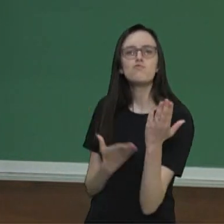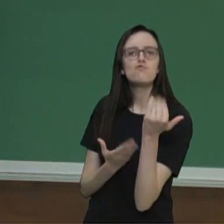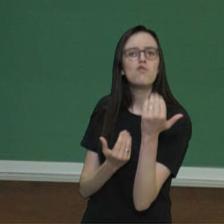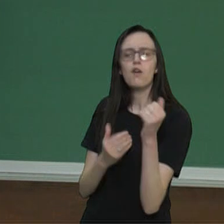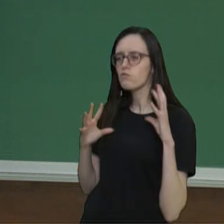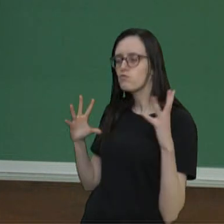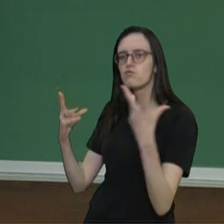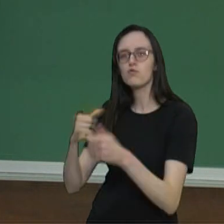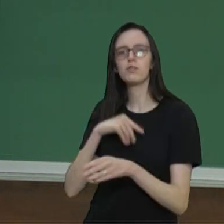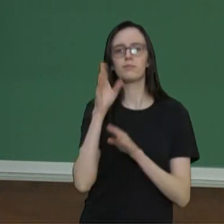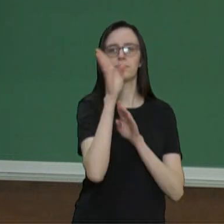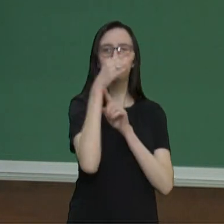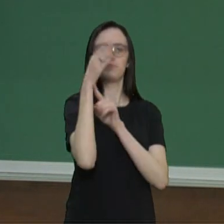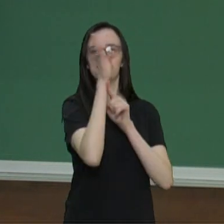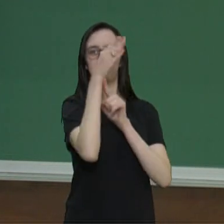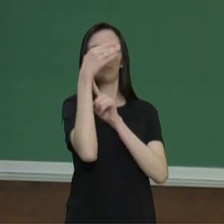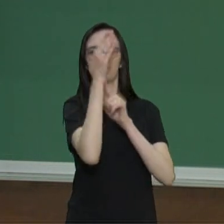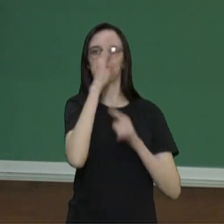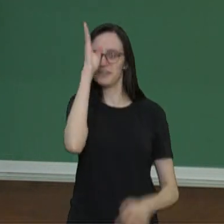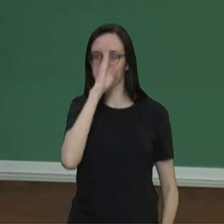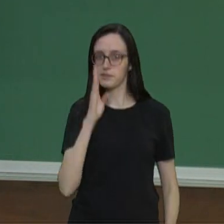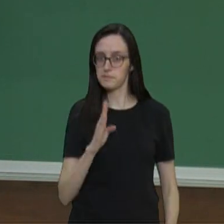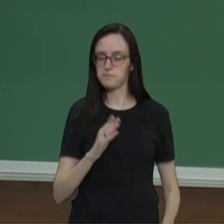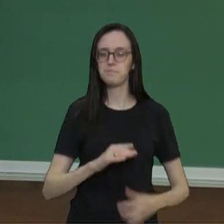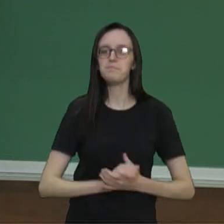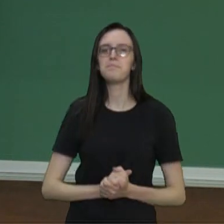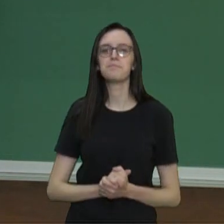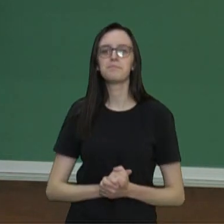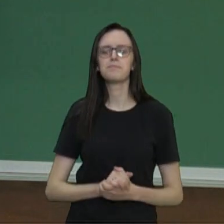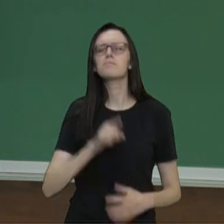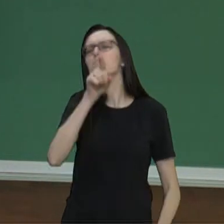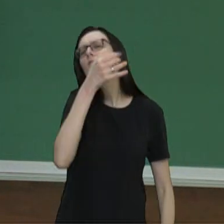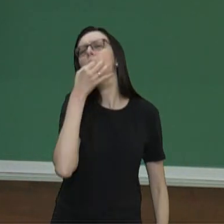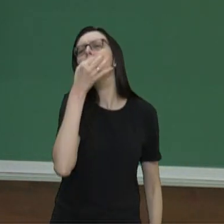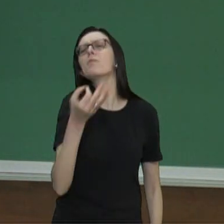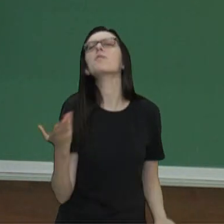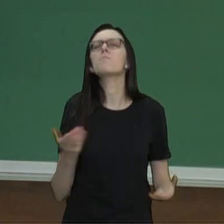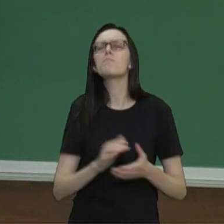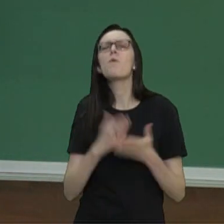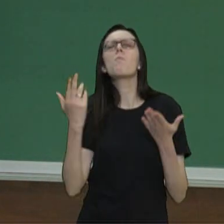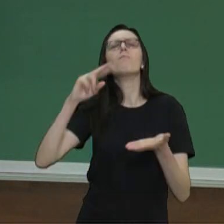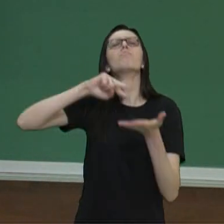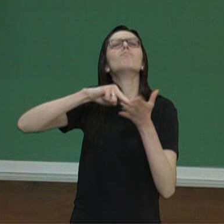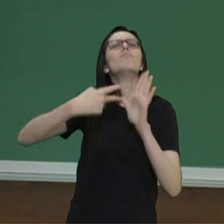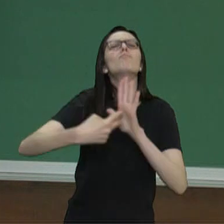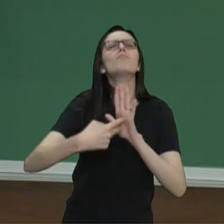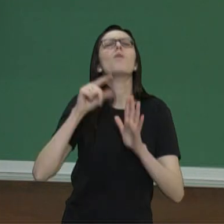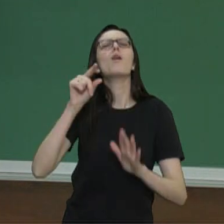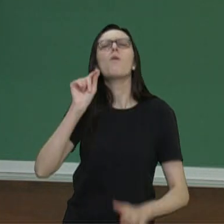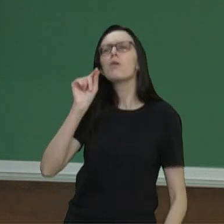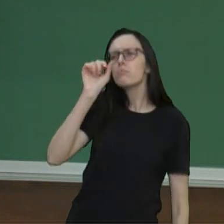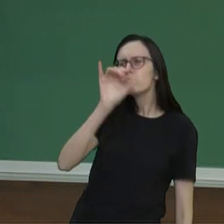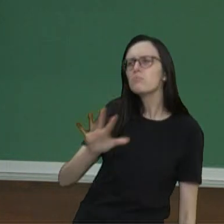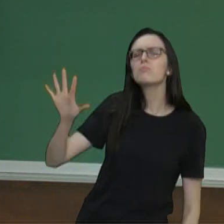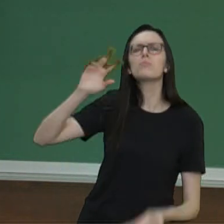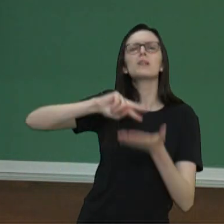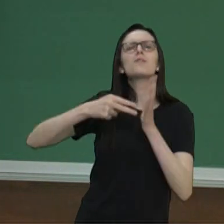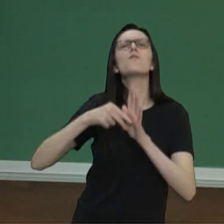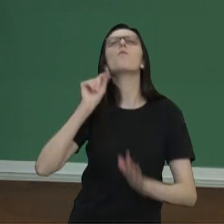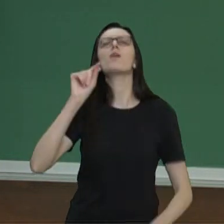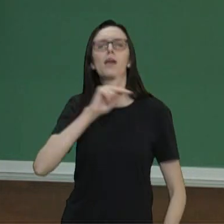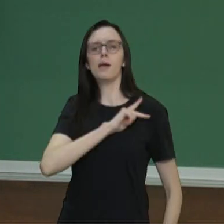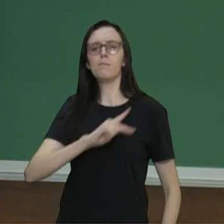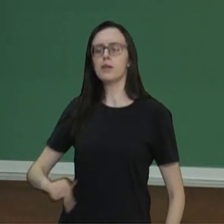jovens, todos segurando uma bandeira do Brasil. Na sua opinião, qual é o significado dessa cena? Um